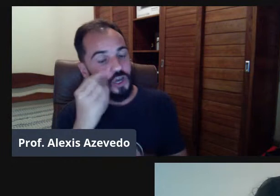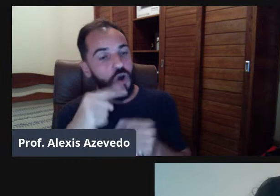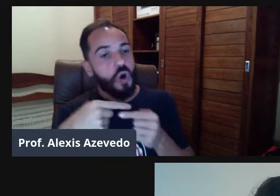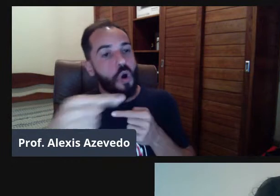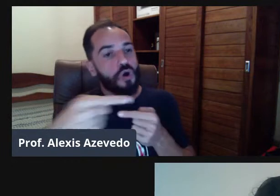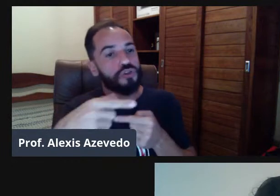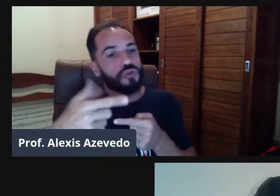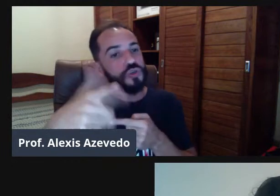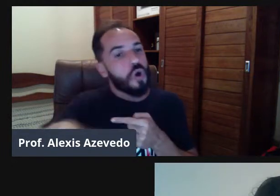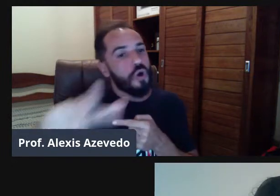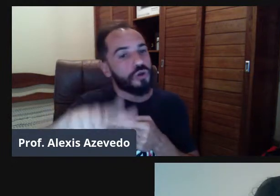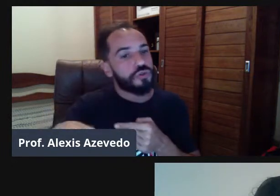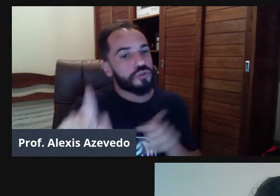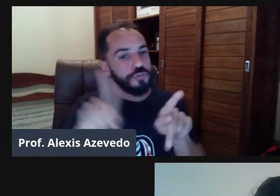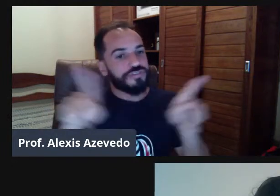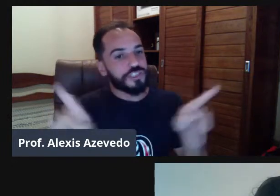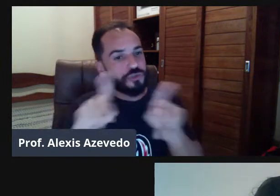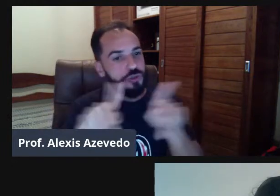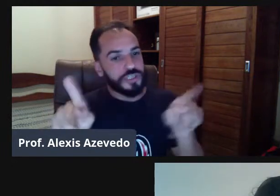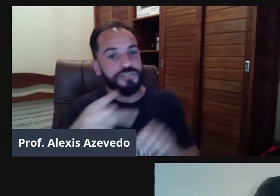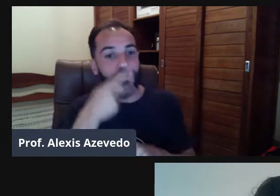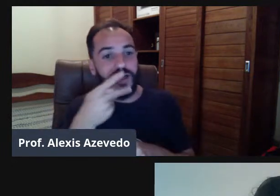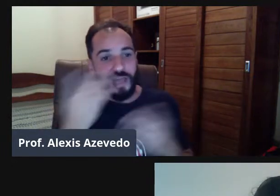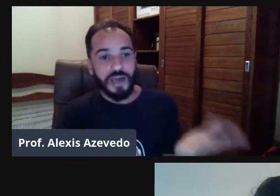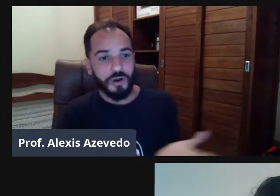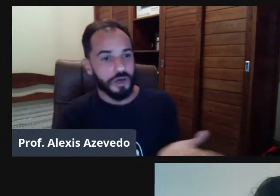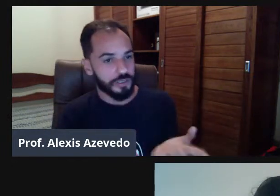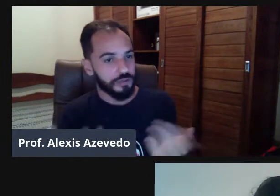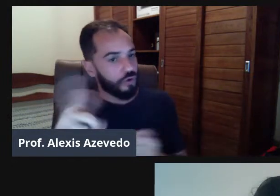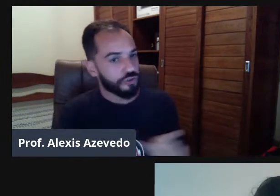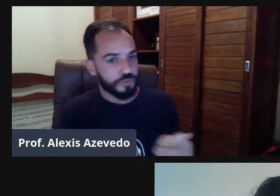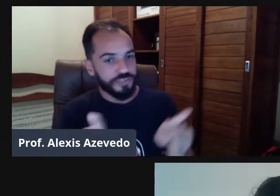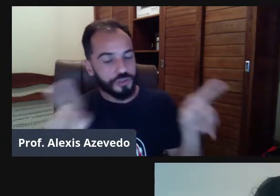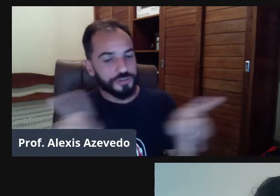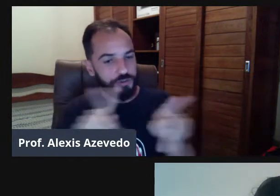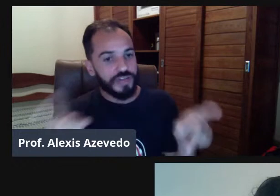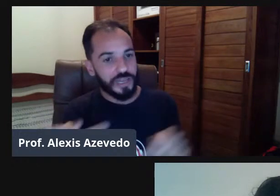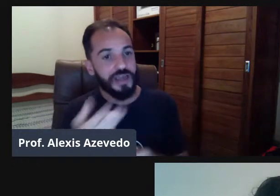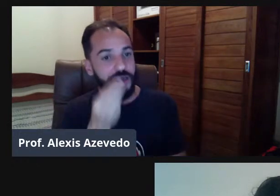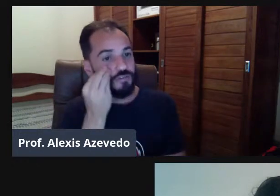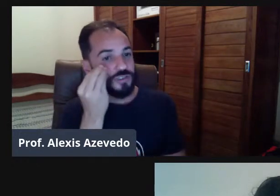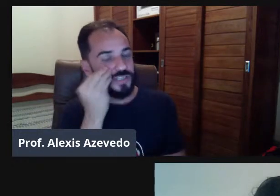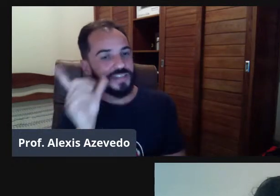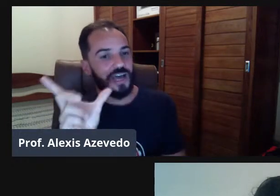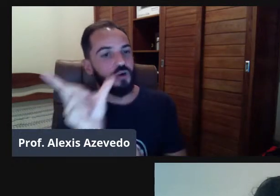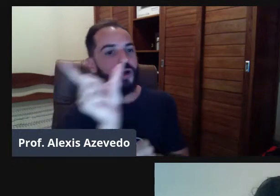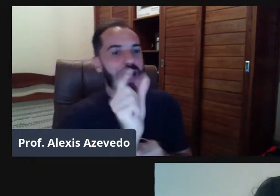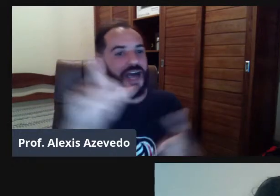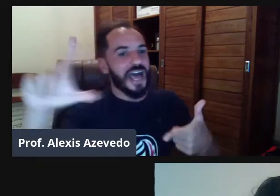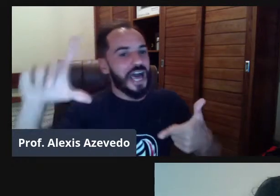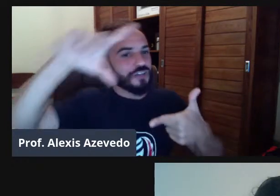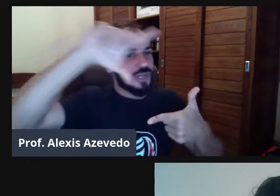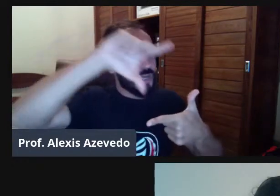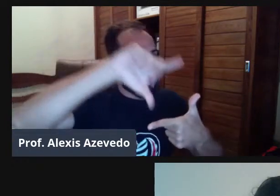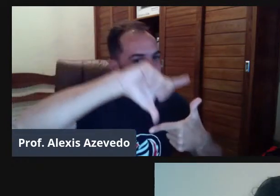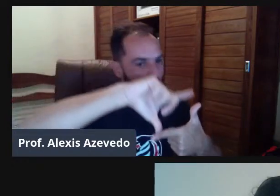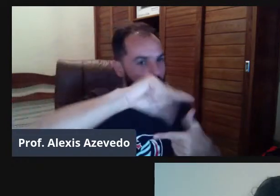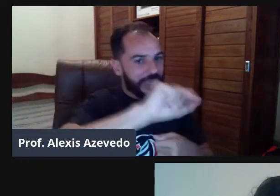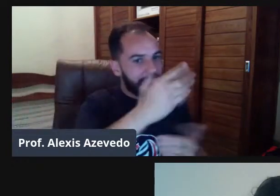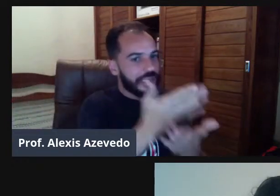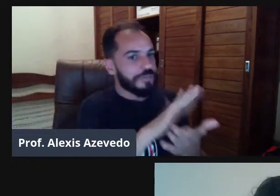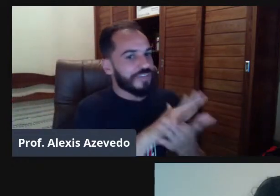aqui. Outros professores vão falar agora. Eu vou tentar colocar a